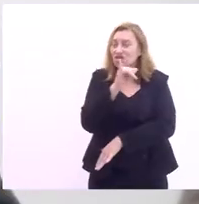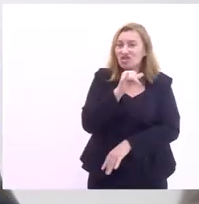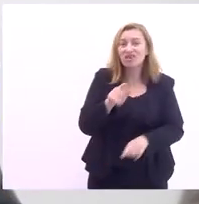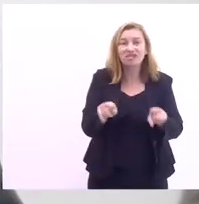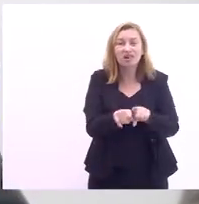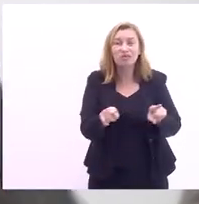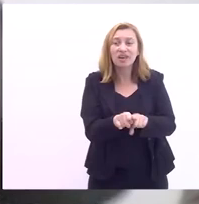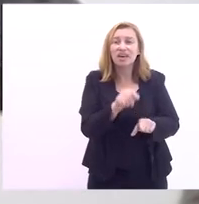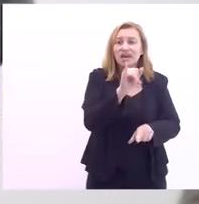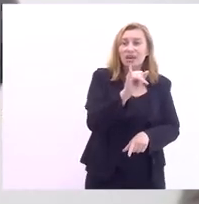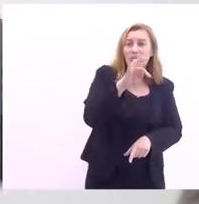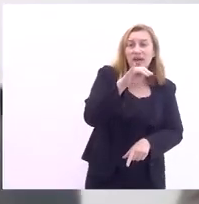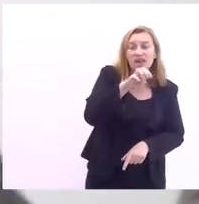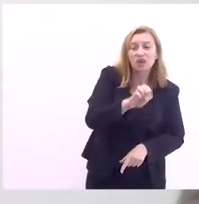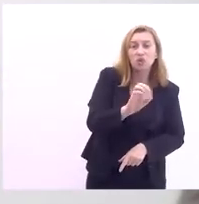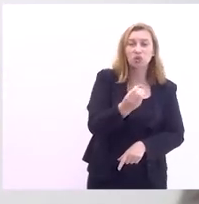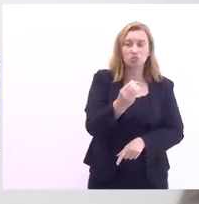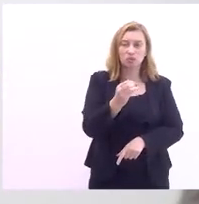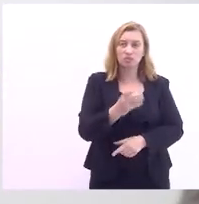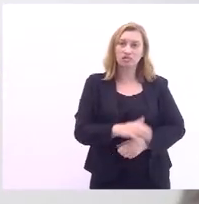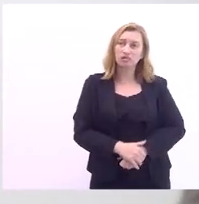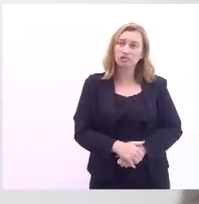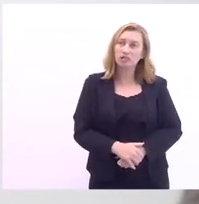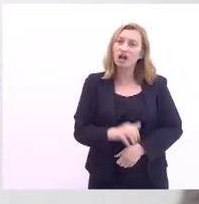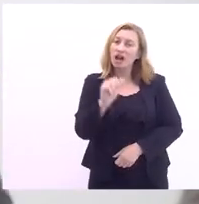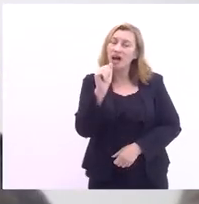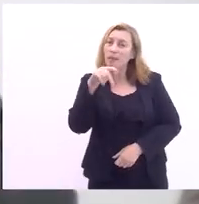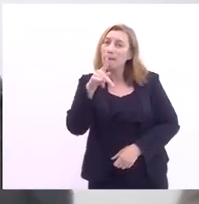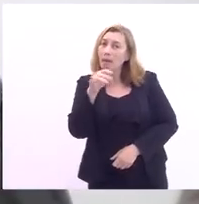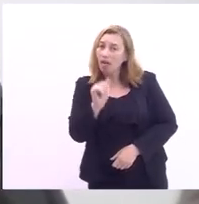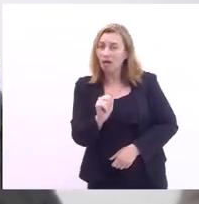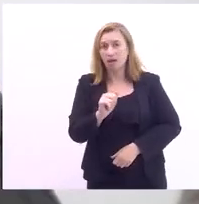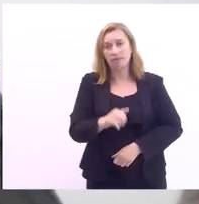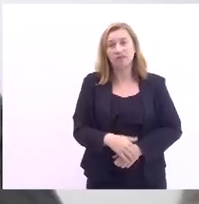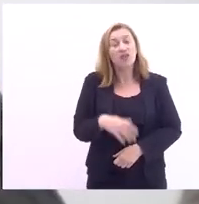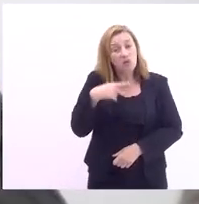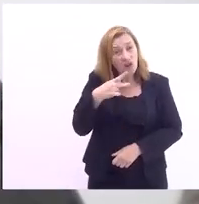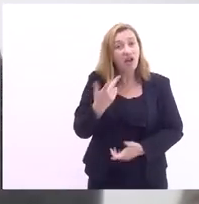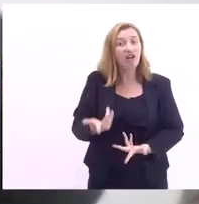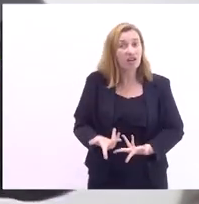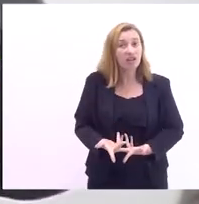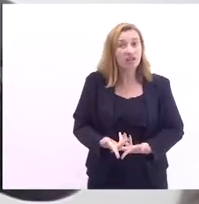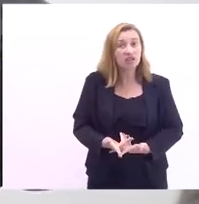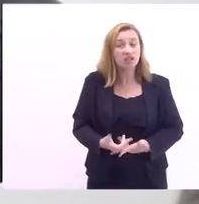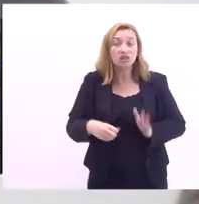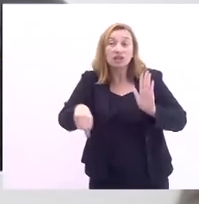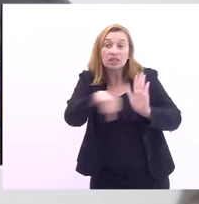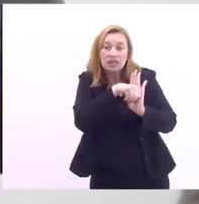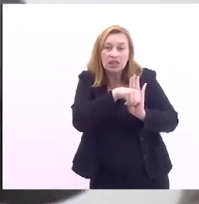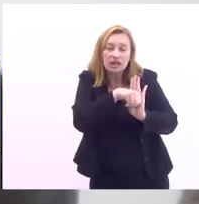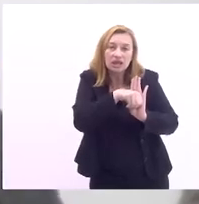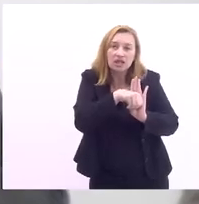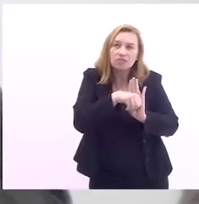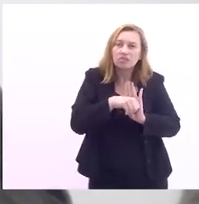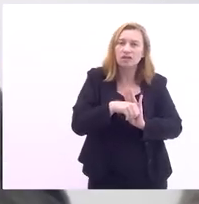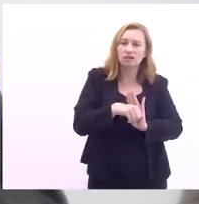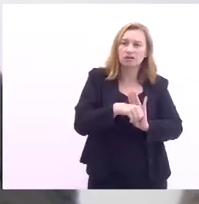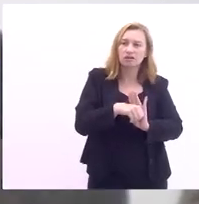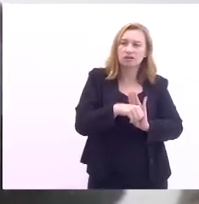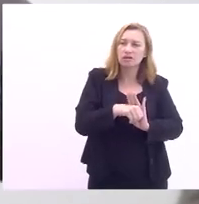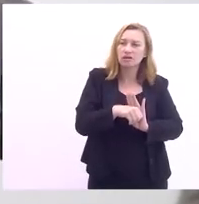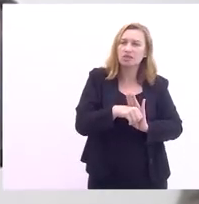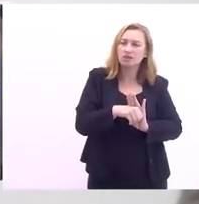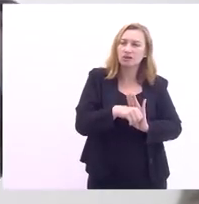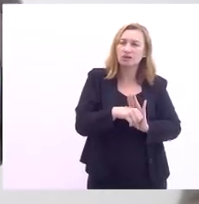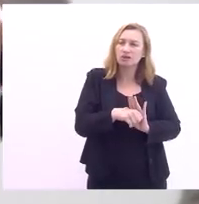Inmetro, com a Ampla. Pô. E eu coloquei como crime de extorsão. Porque